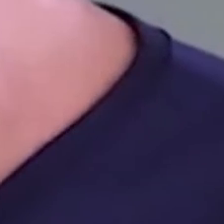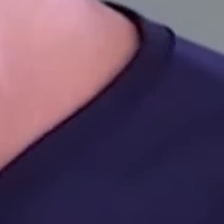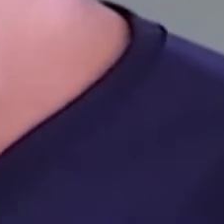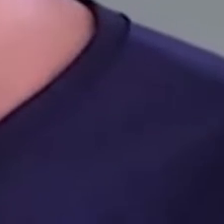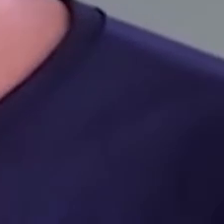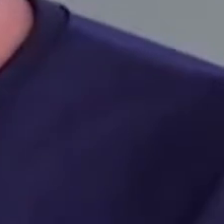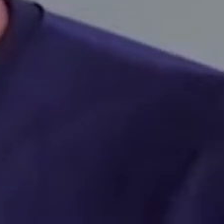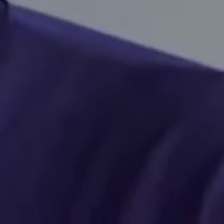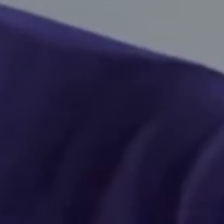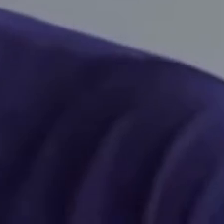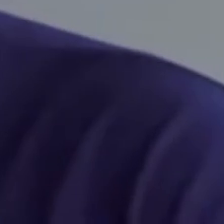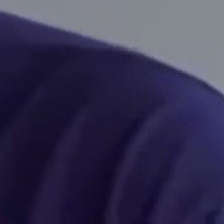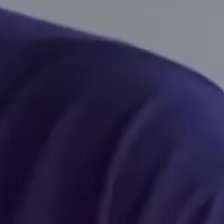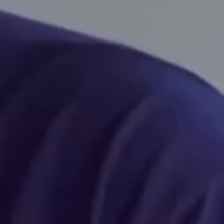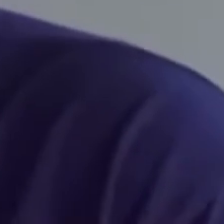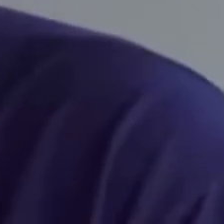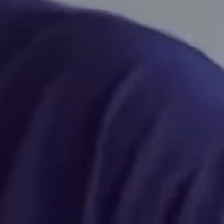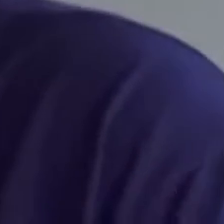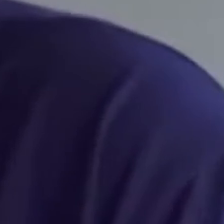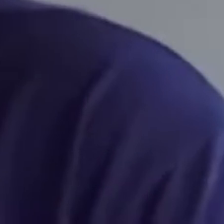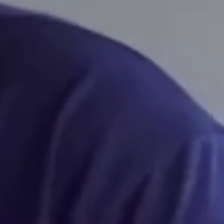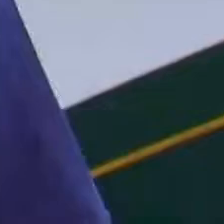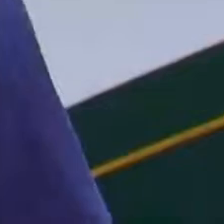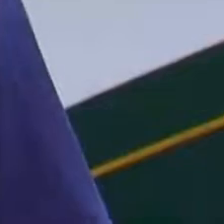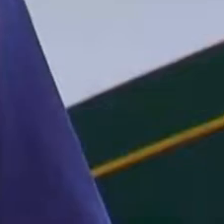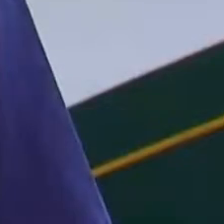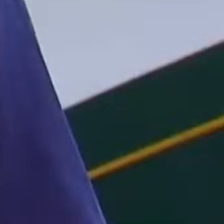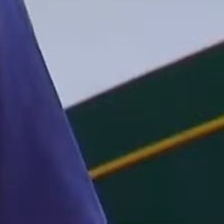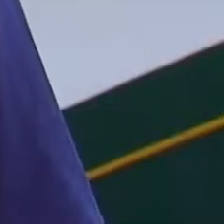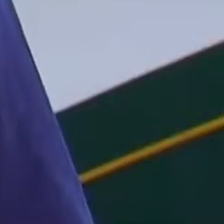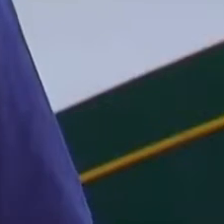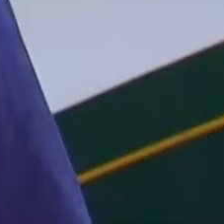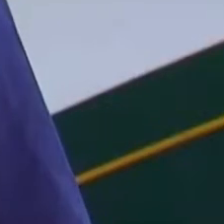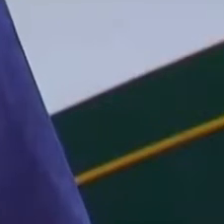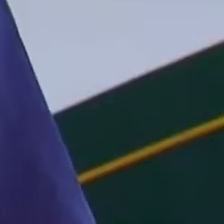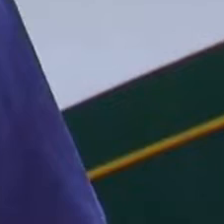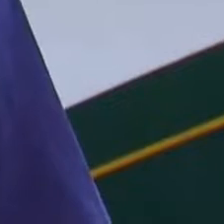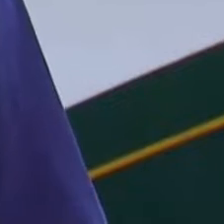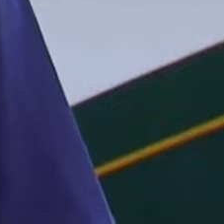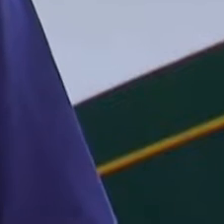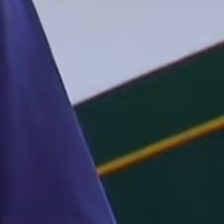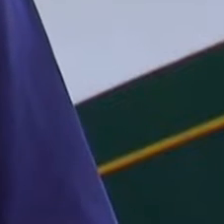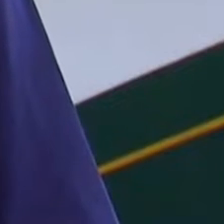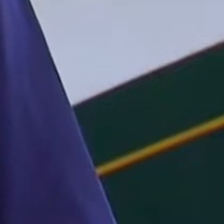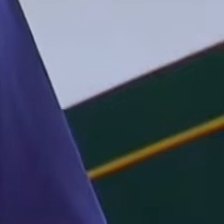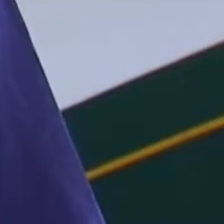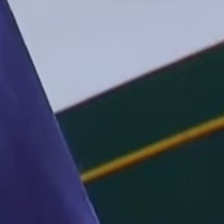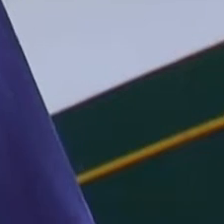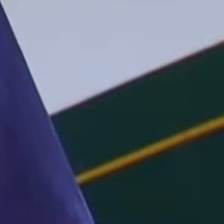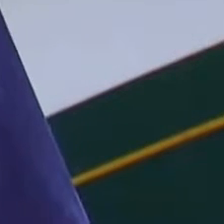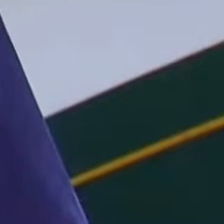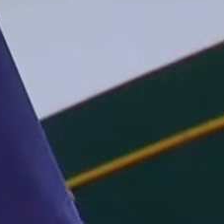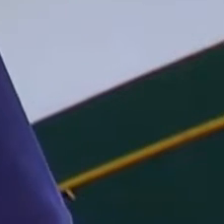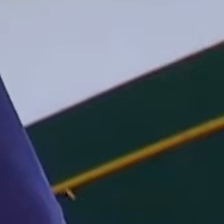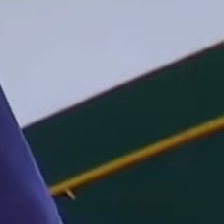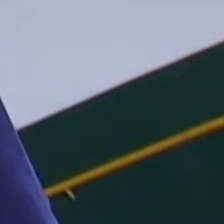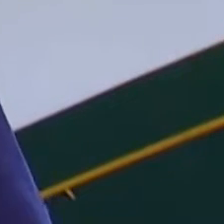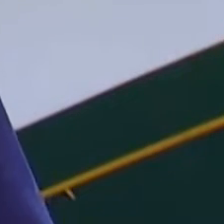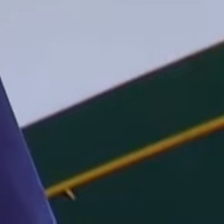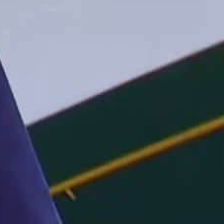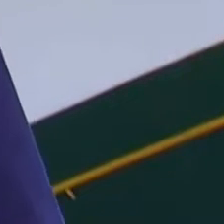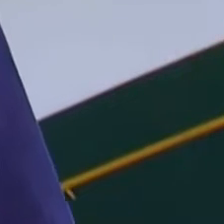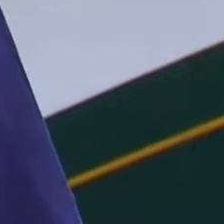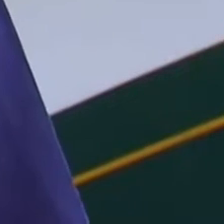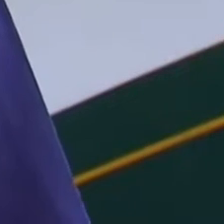requisitos para os adolescentes interessados em participar. Então, esse adolescente, ele precisa estar frequentando, tá, uma escola